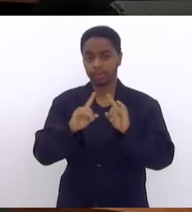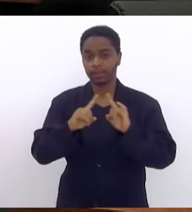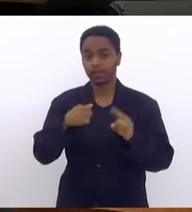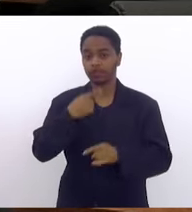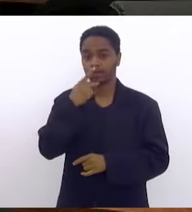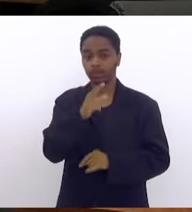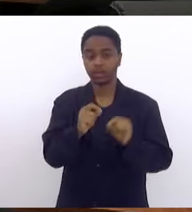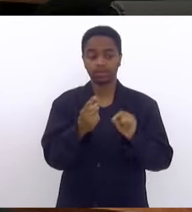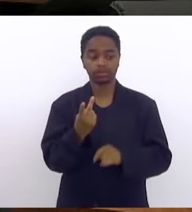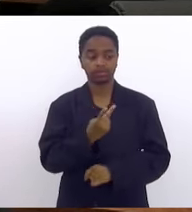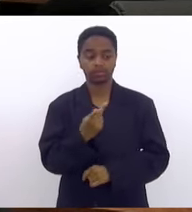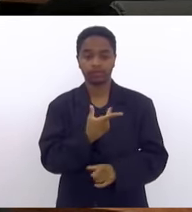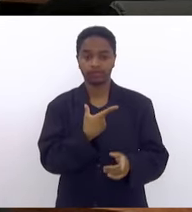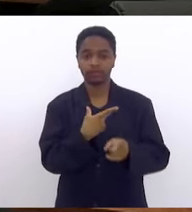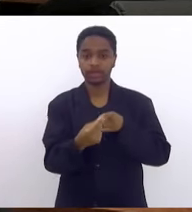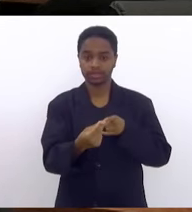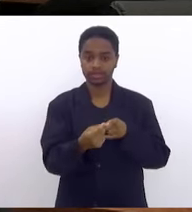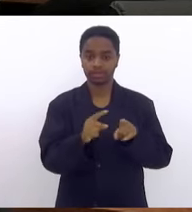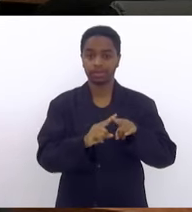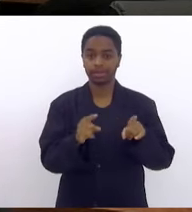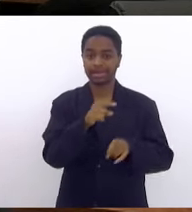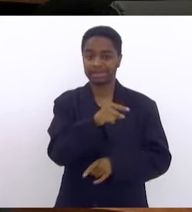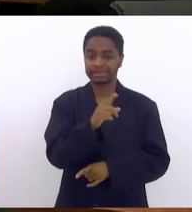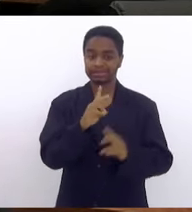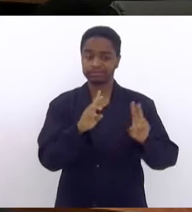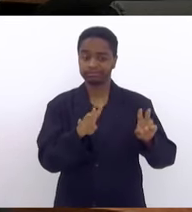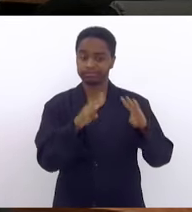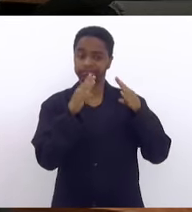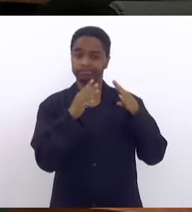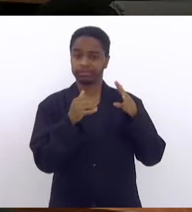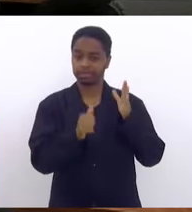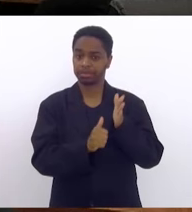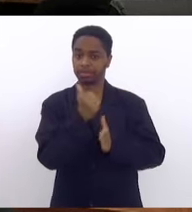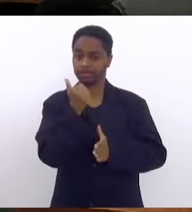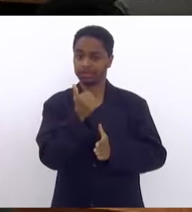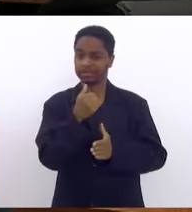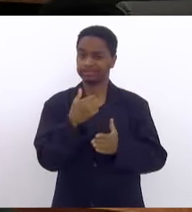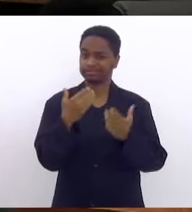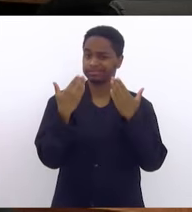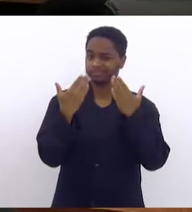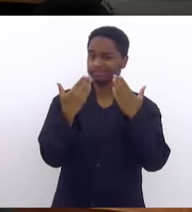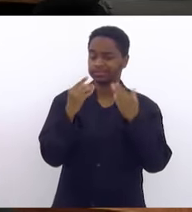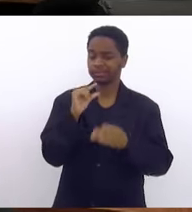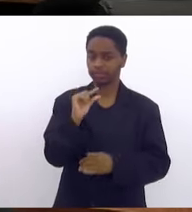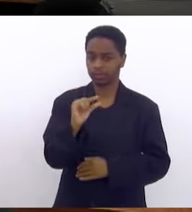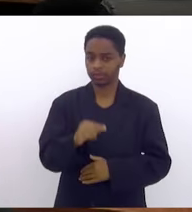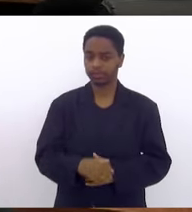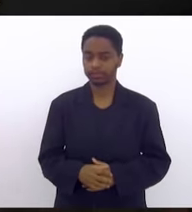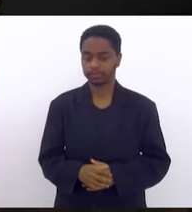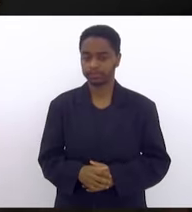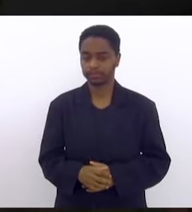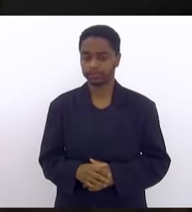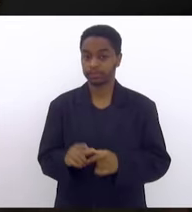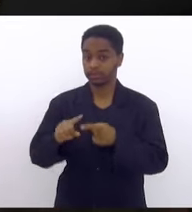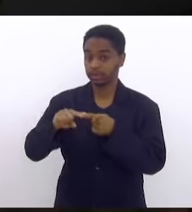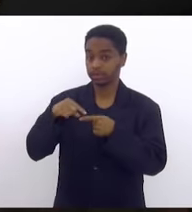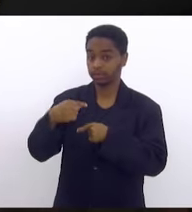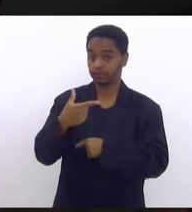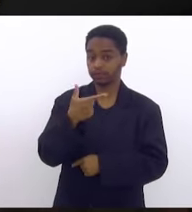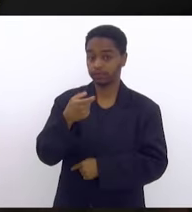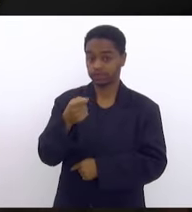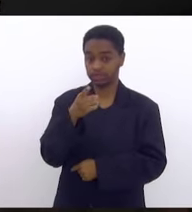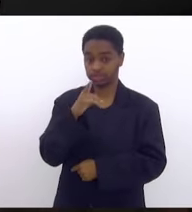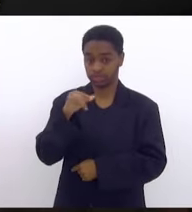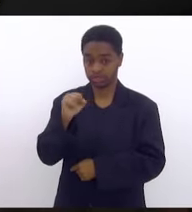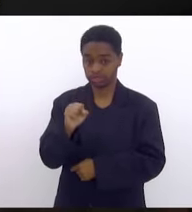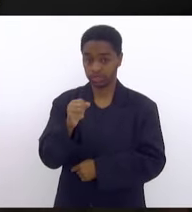ia ganhar a eleição. E aí ele escutou a primeira vez, e ele ficou meio desconfiado, né? Aí passou 20 dias,